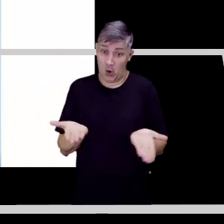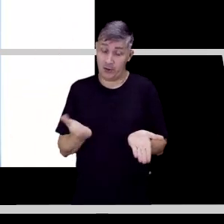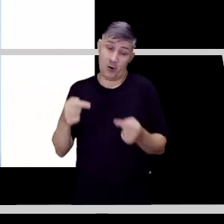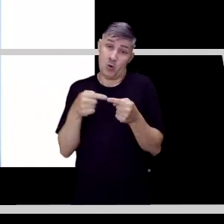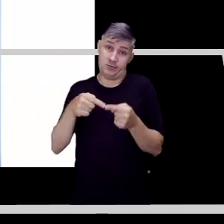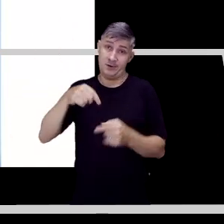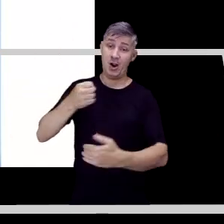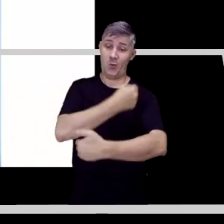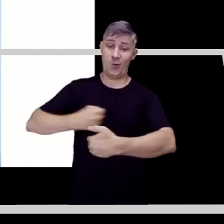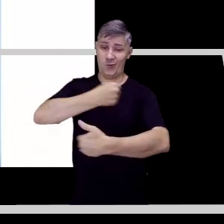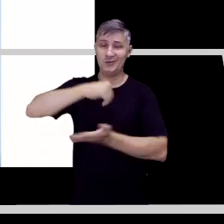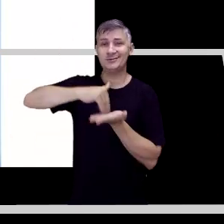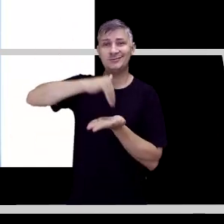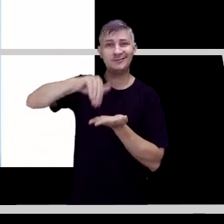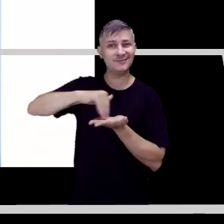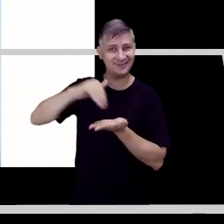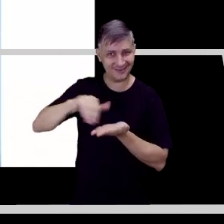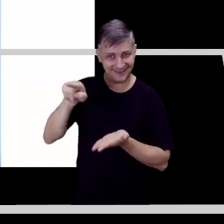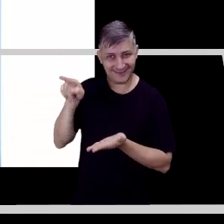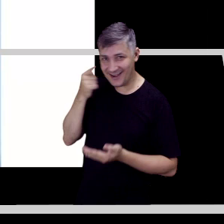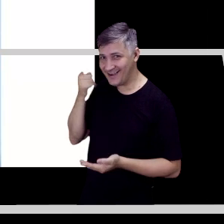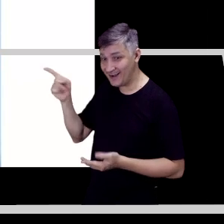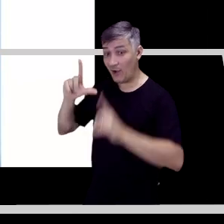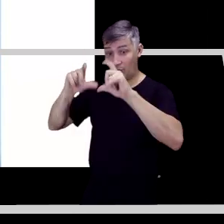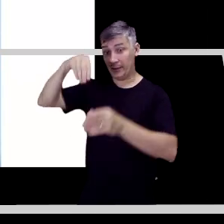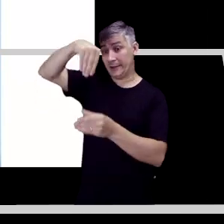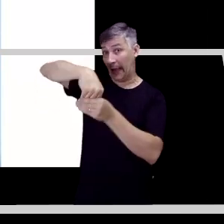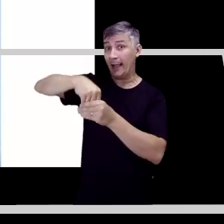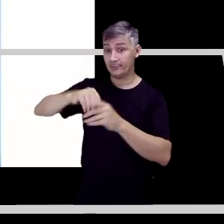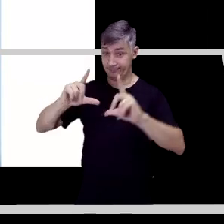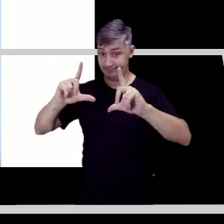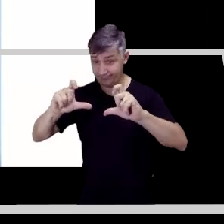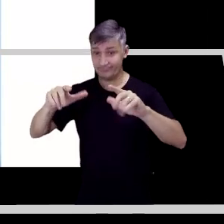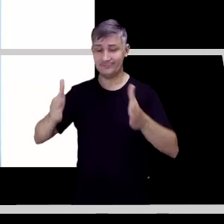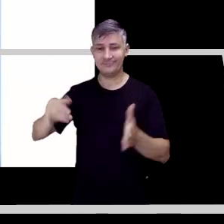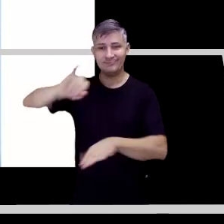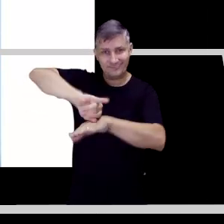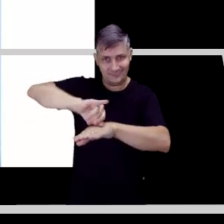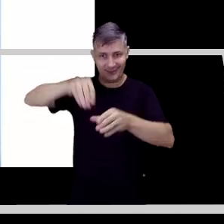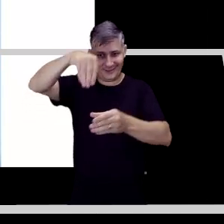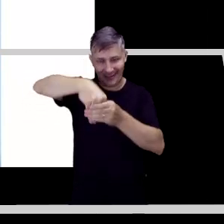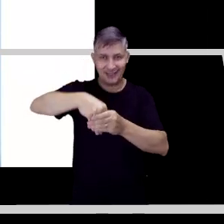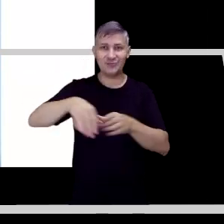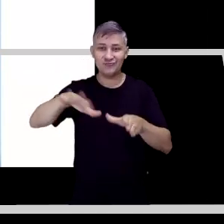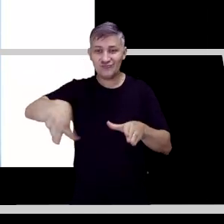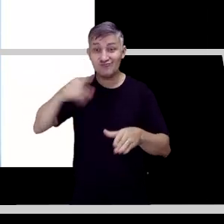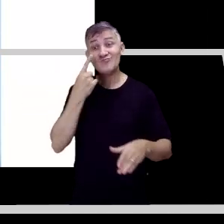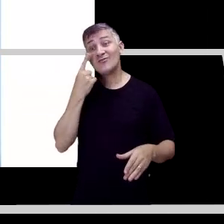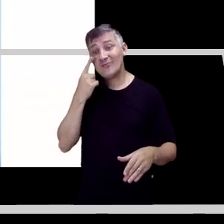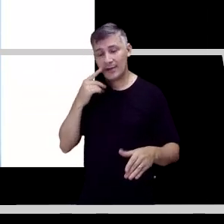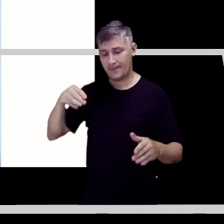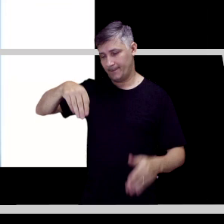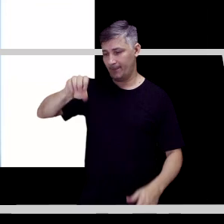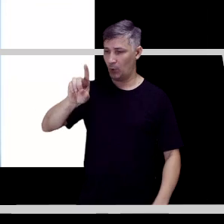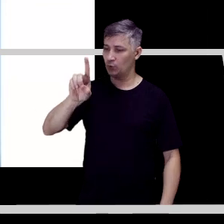que agora serve de cozinha aqui do nosso escritório em Porto Alegre. Então, nós fotografamos, digamos, a maquete dentro do seu 1